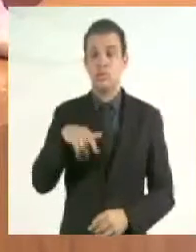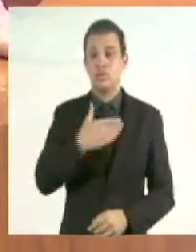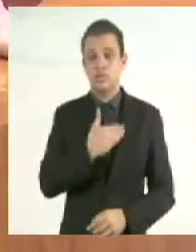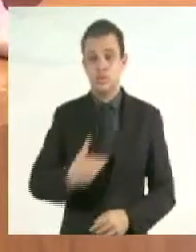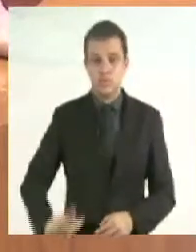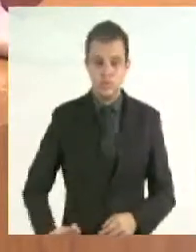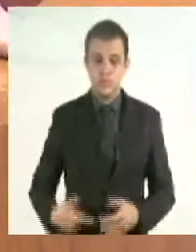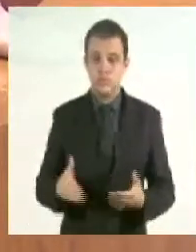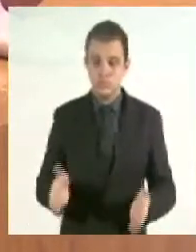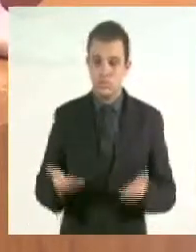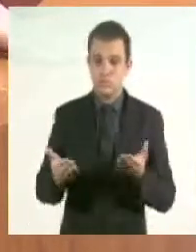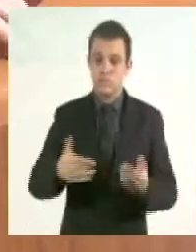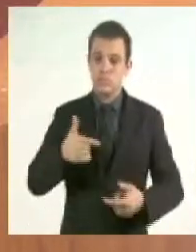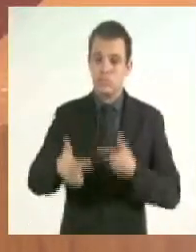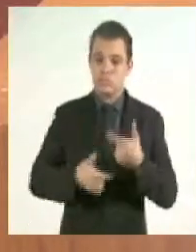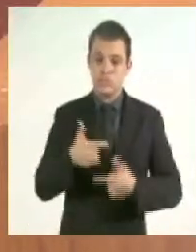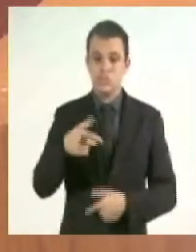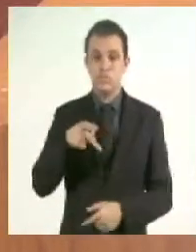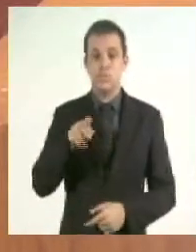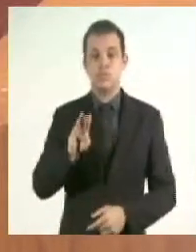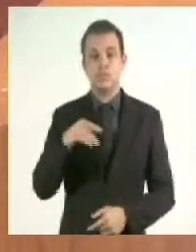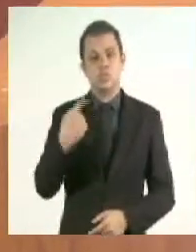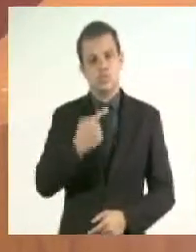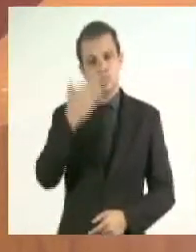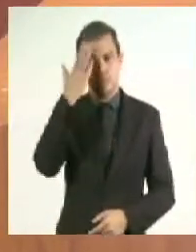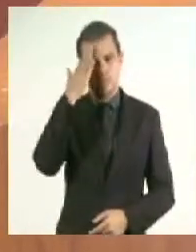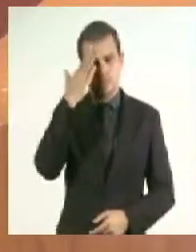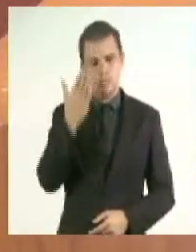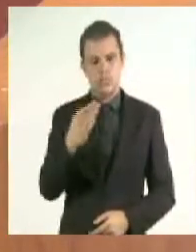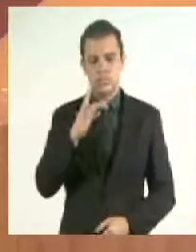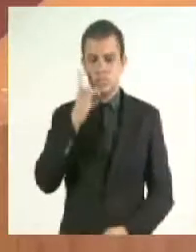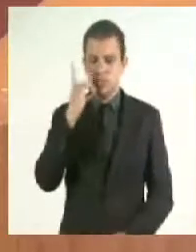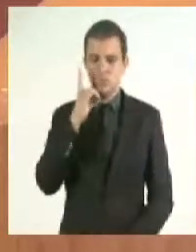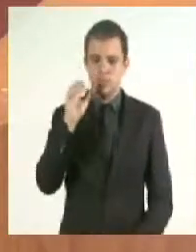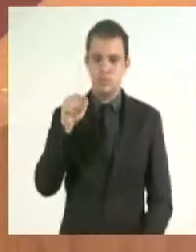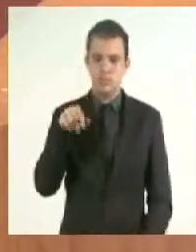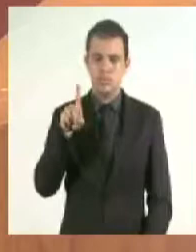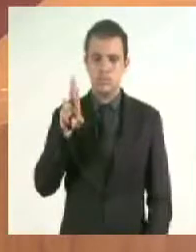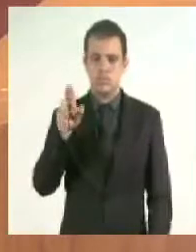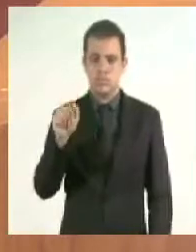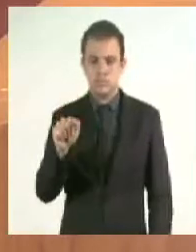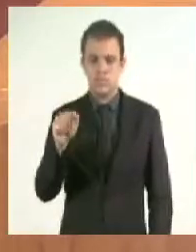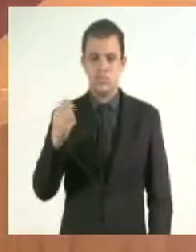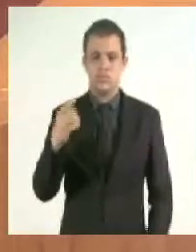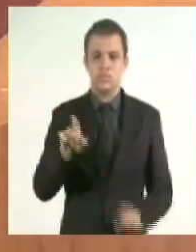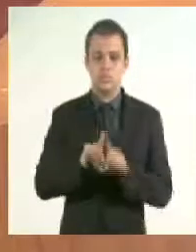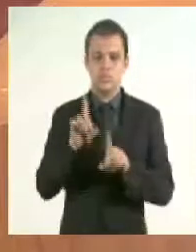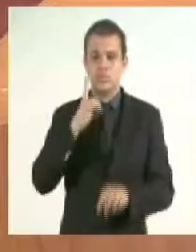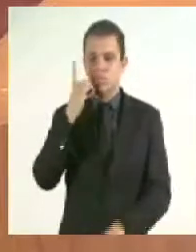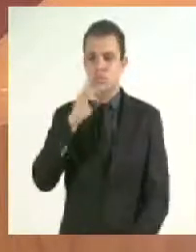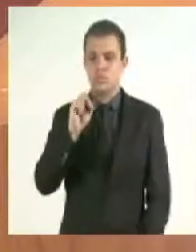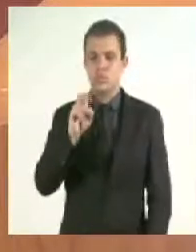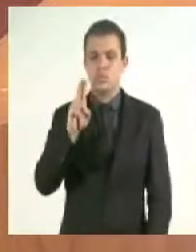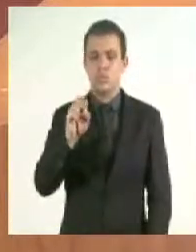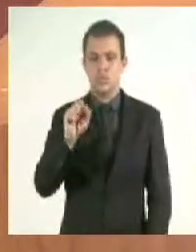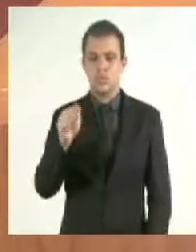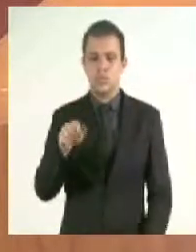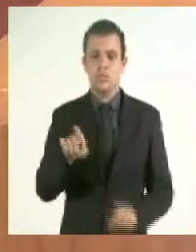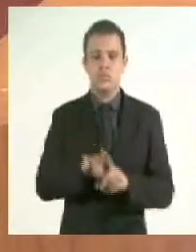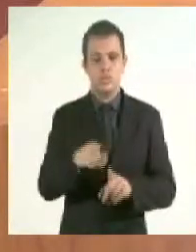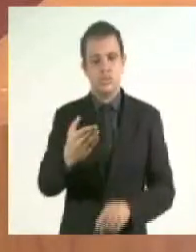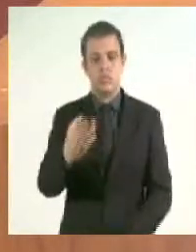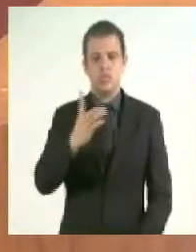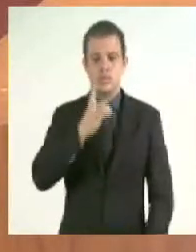máquina pública, que nós sabemos, deputada Andréa, deputado Souza Neto, deputado Cafeteira, que também já participou,